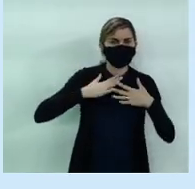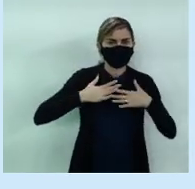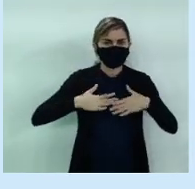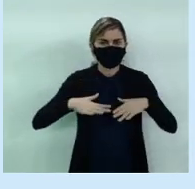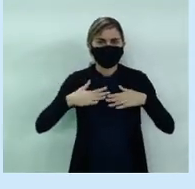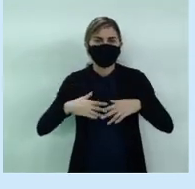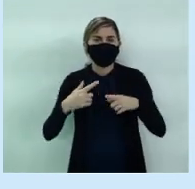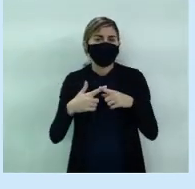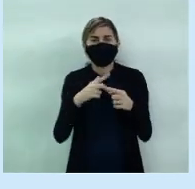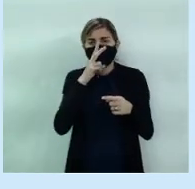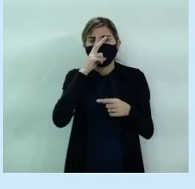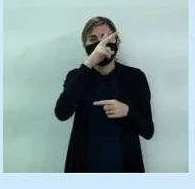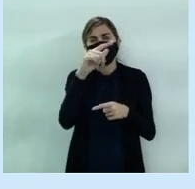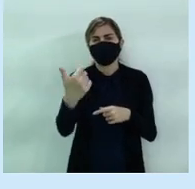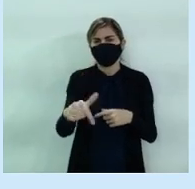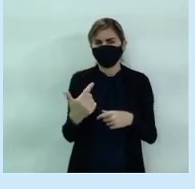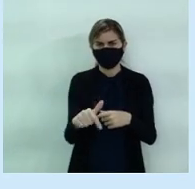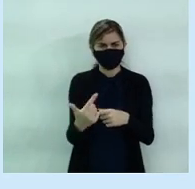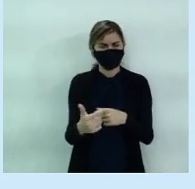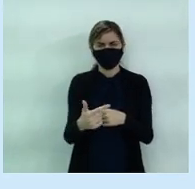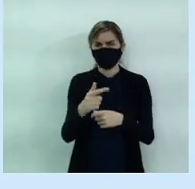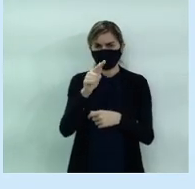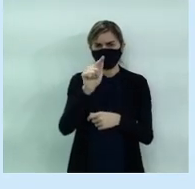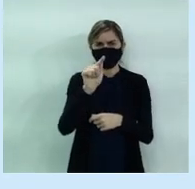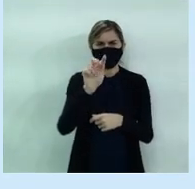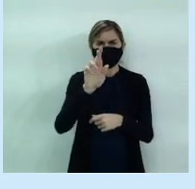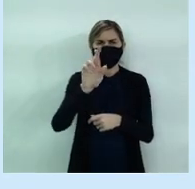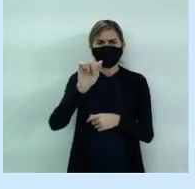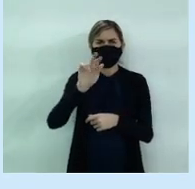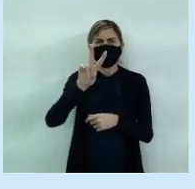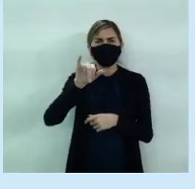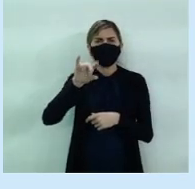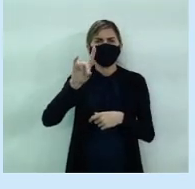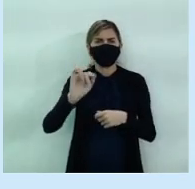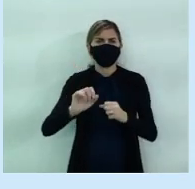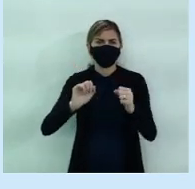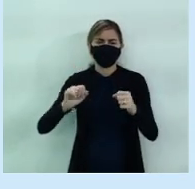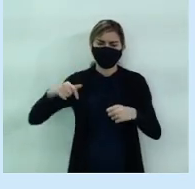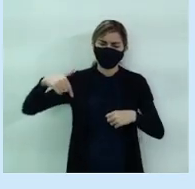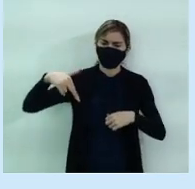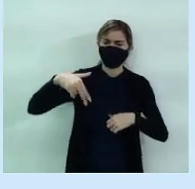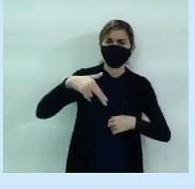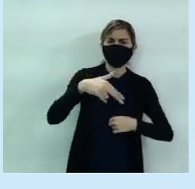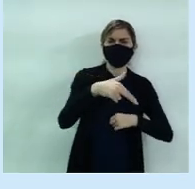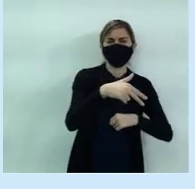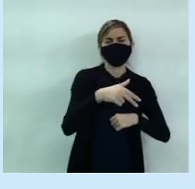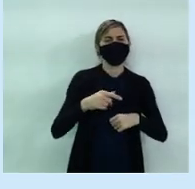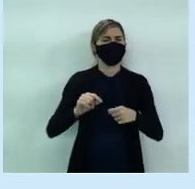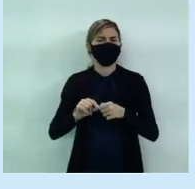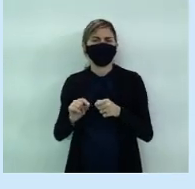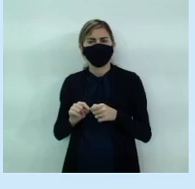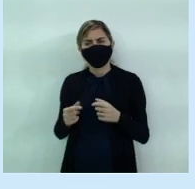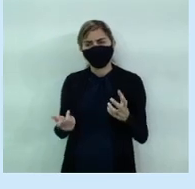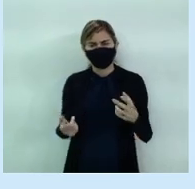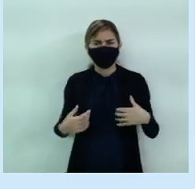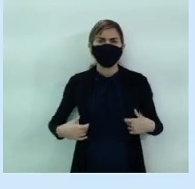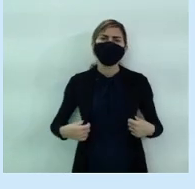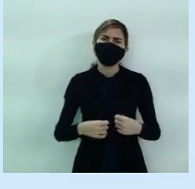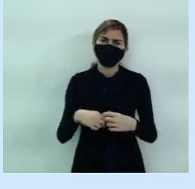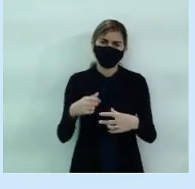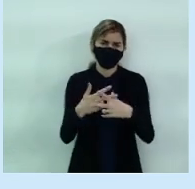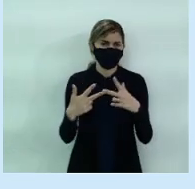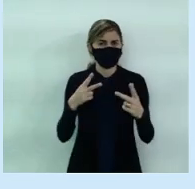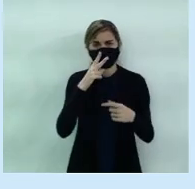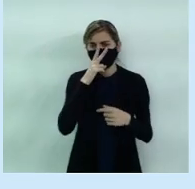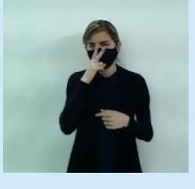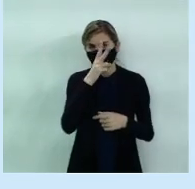não tem nenhuma força ali de gravidade, e de repente a gente pode assim começar a dançar um reguezinho, mas a aula que é sobre a